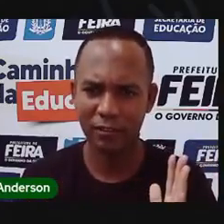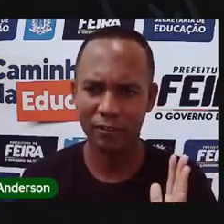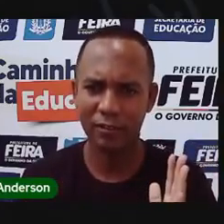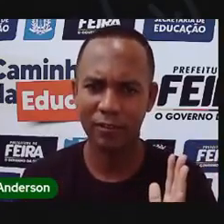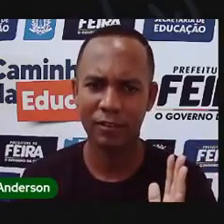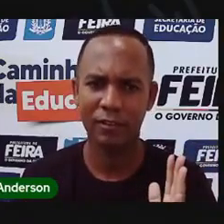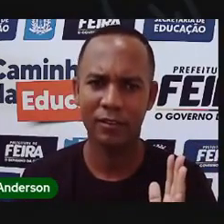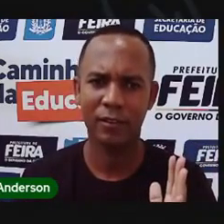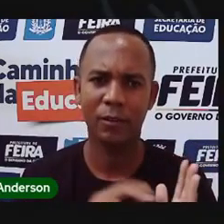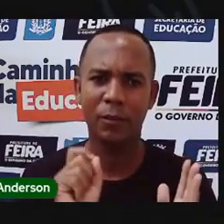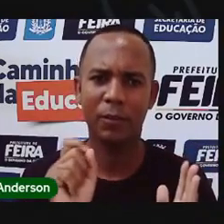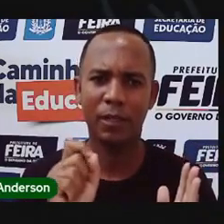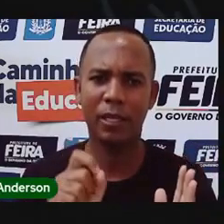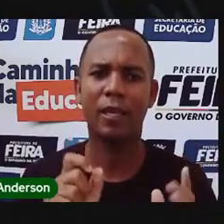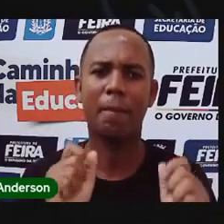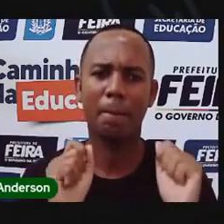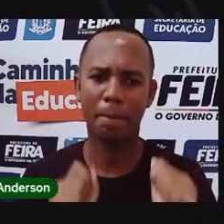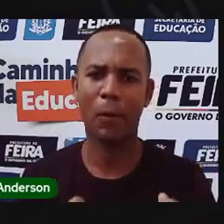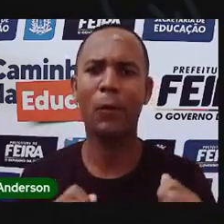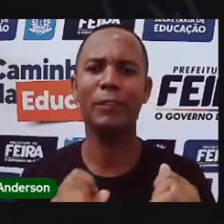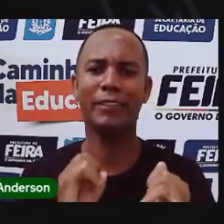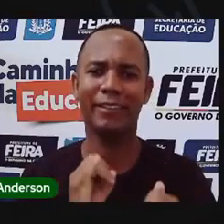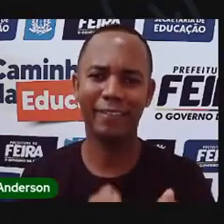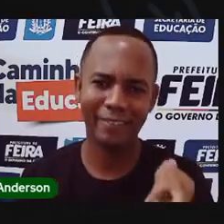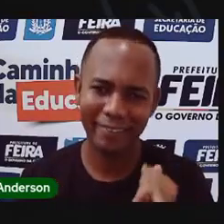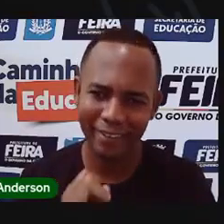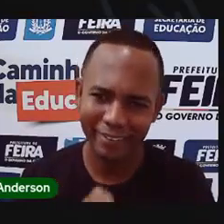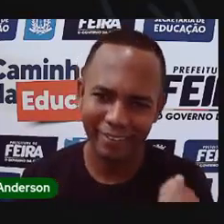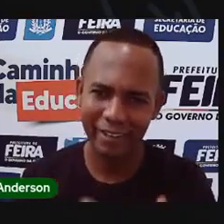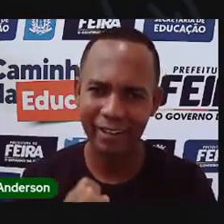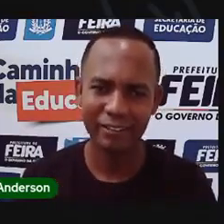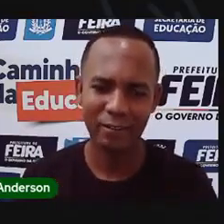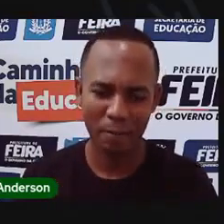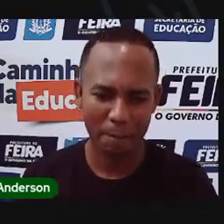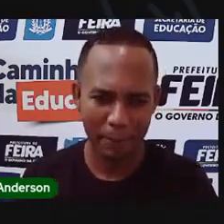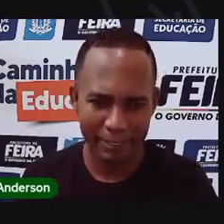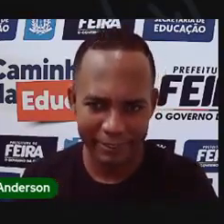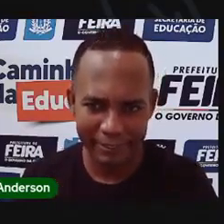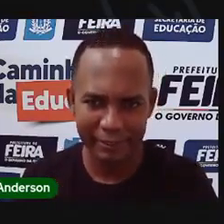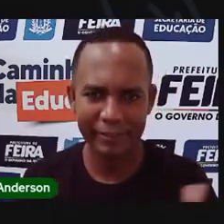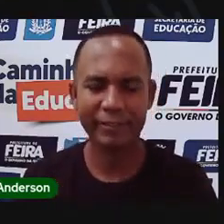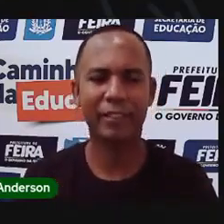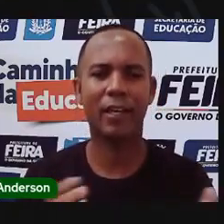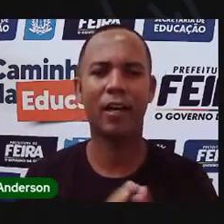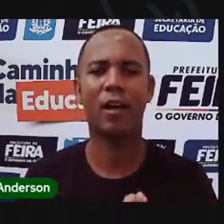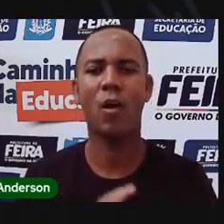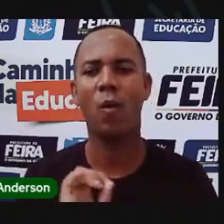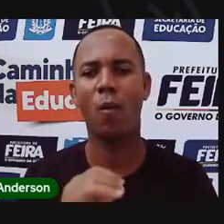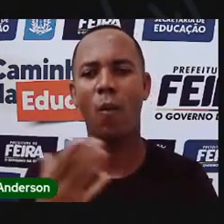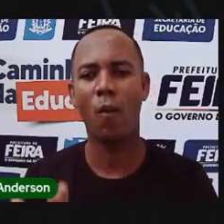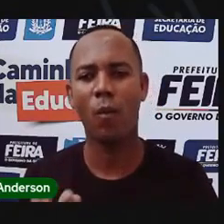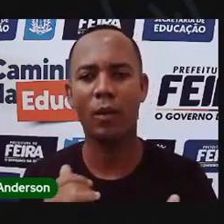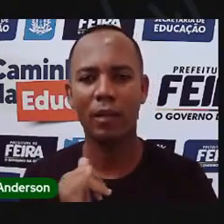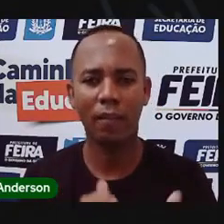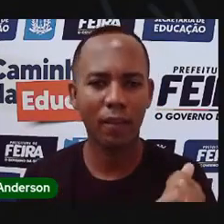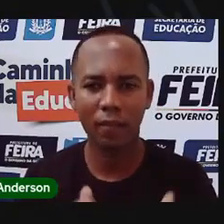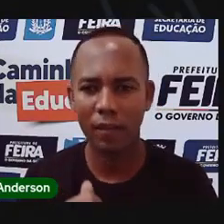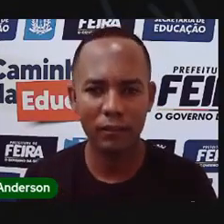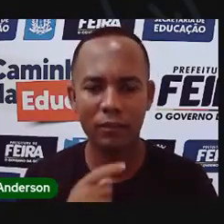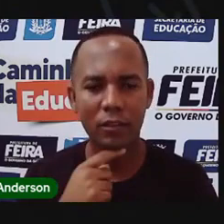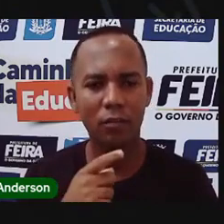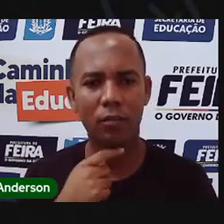não tem um dicionário, pode acessar a internet. Poxa, pró, eu não tenho um dicionário, eu não tenho a internet. Eu vou ficar sem fazer essa